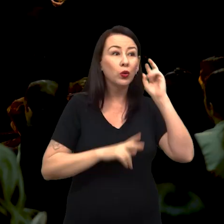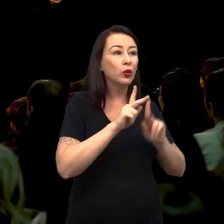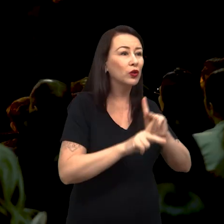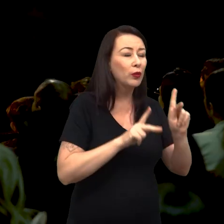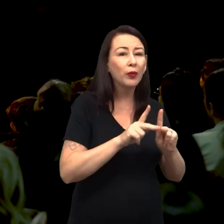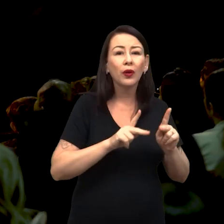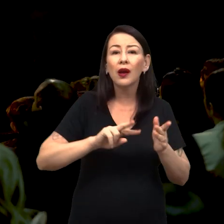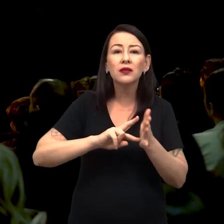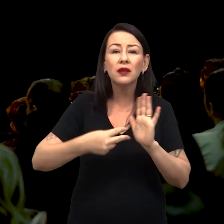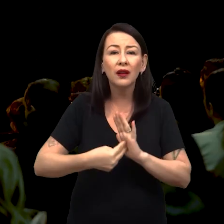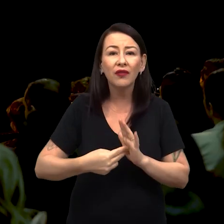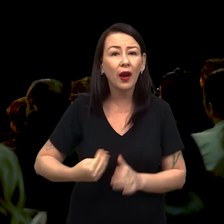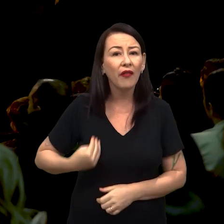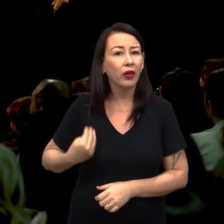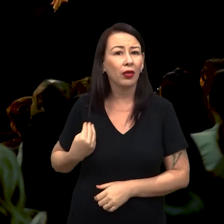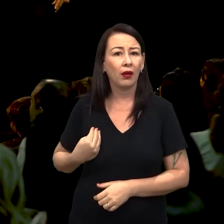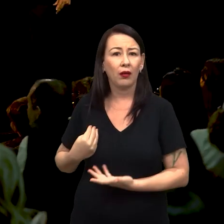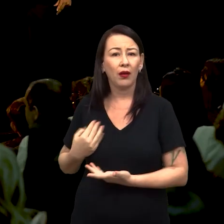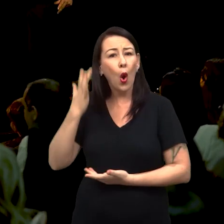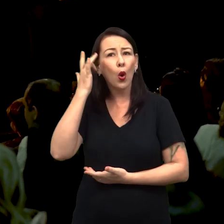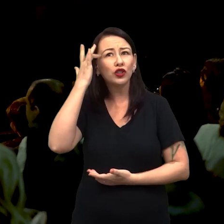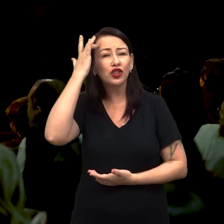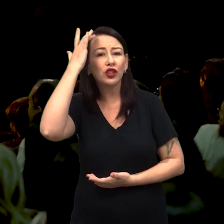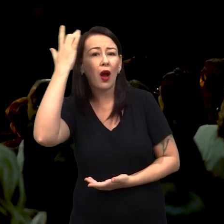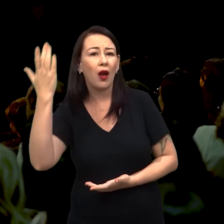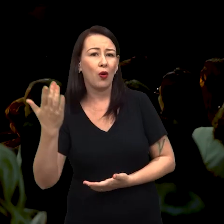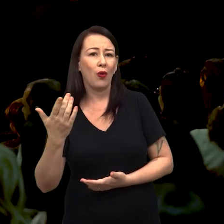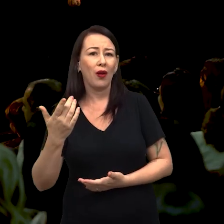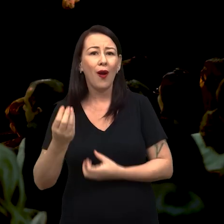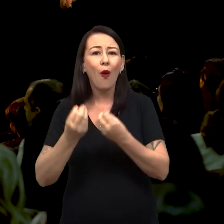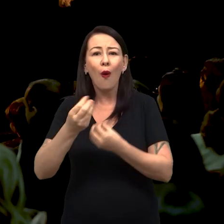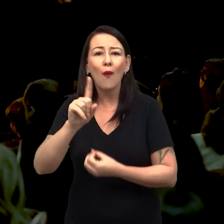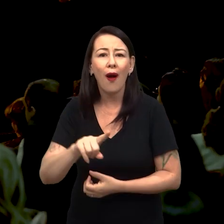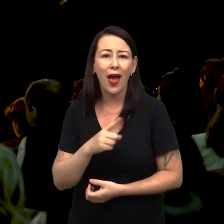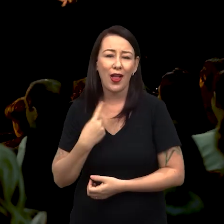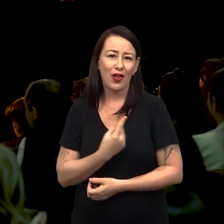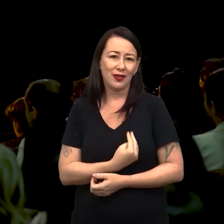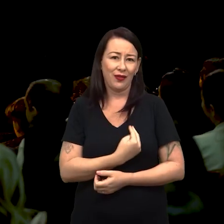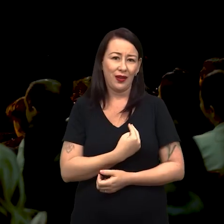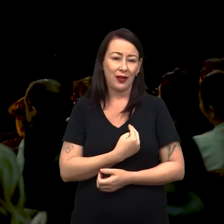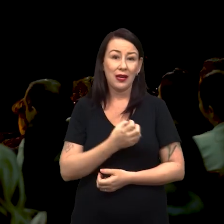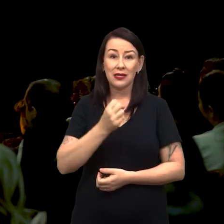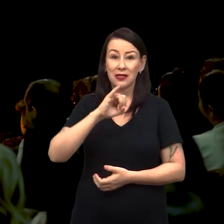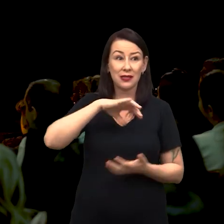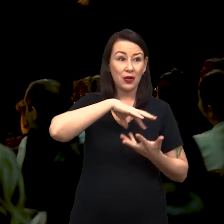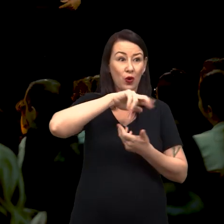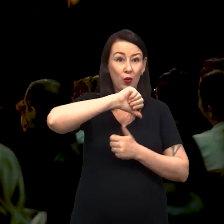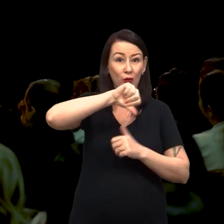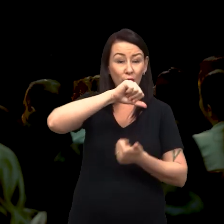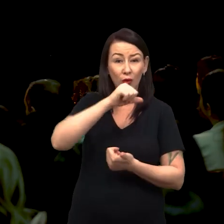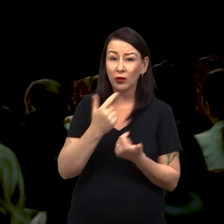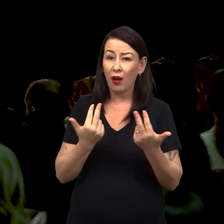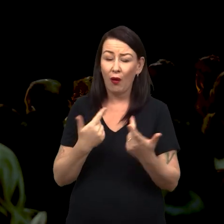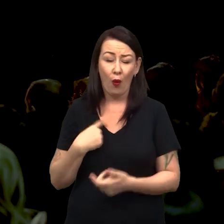cotidiano. Então elas vão falar do que a gente é, do que a gente vive. E se o mundo muda, a gente vai mudar também.